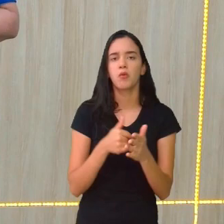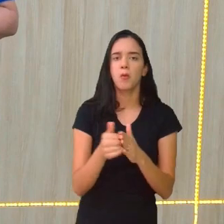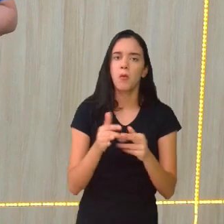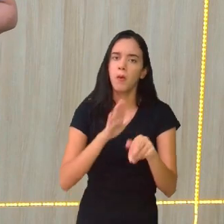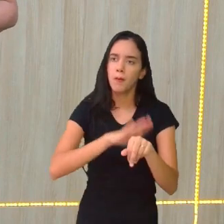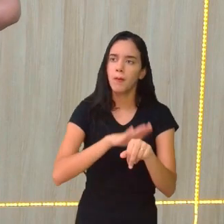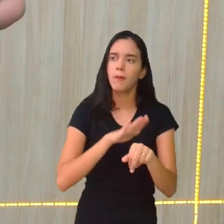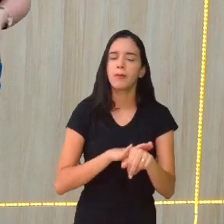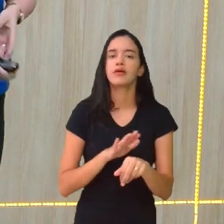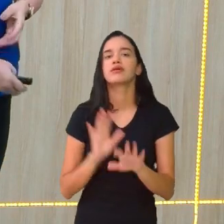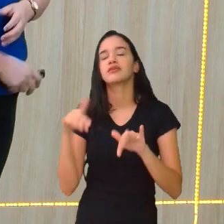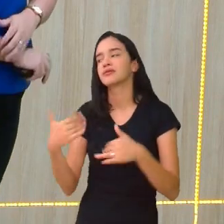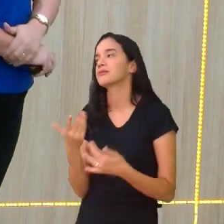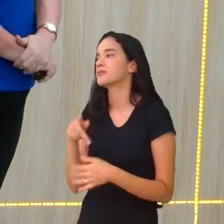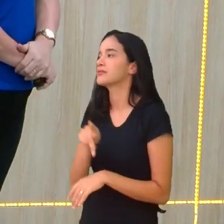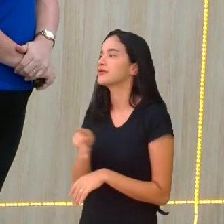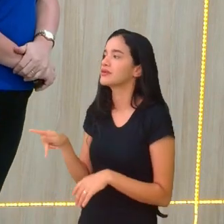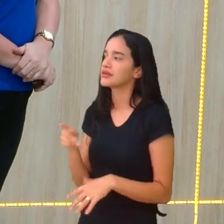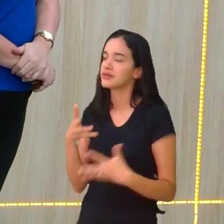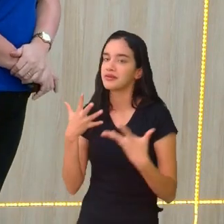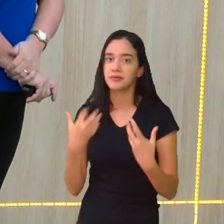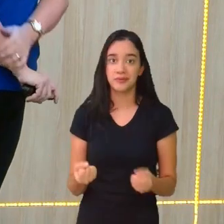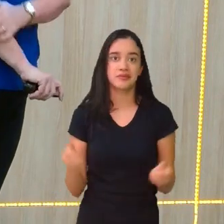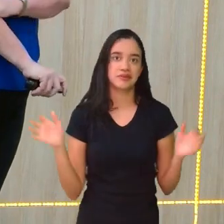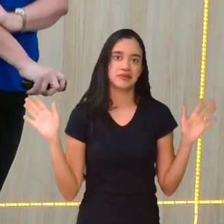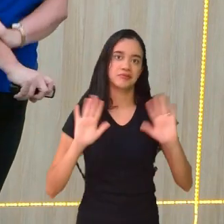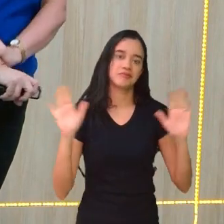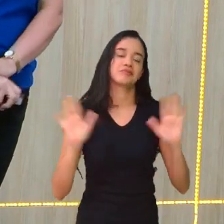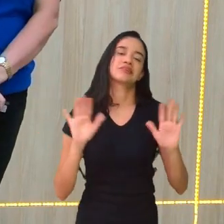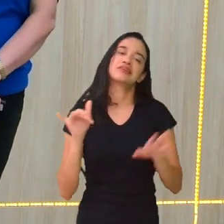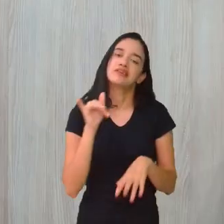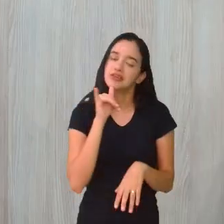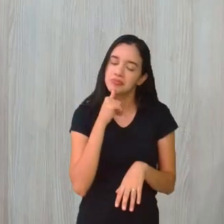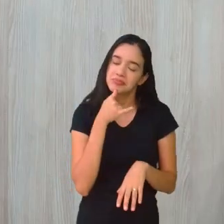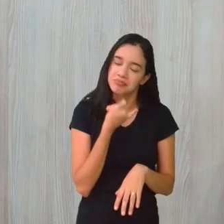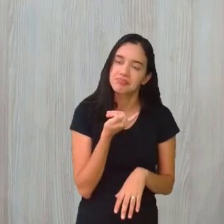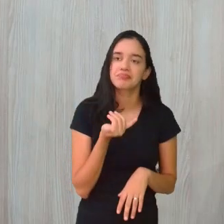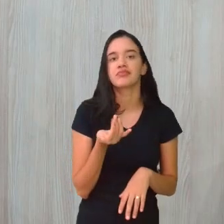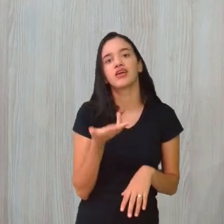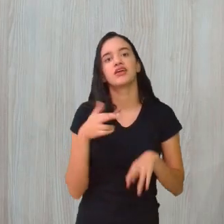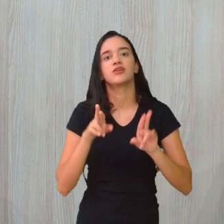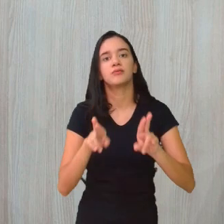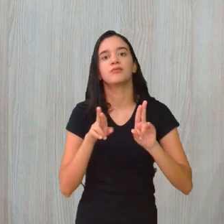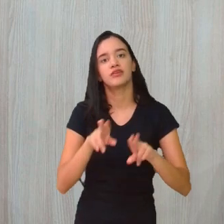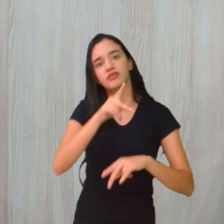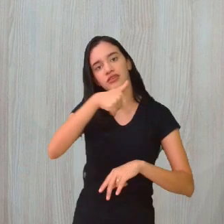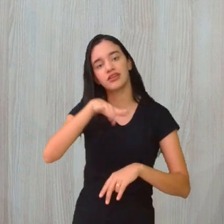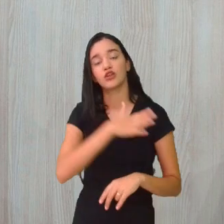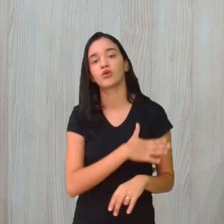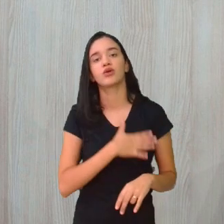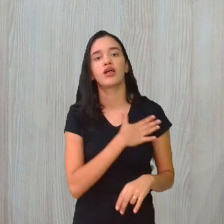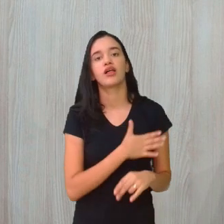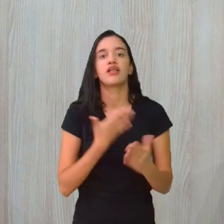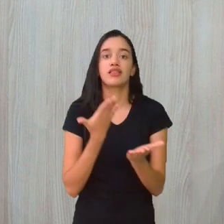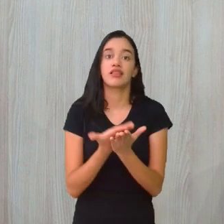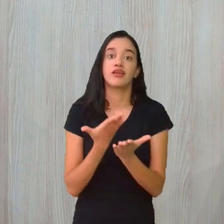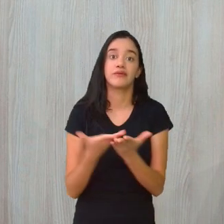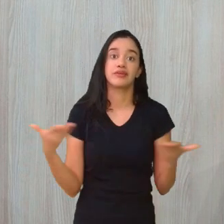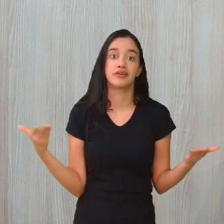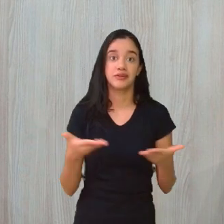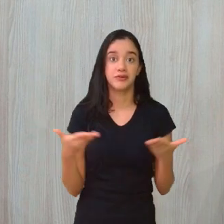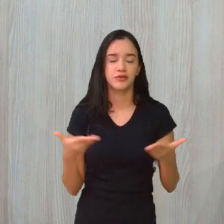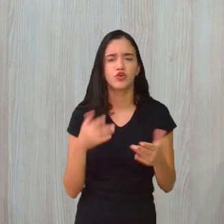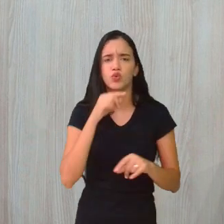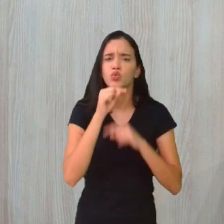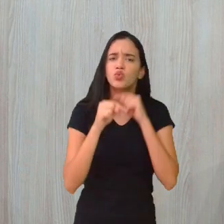vocês quiserem. Professora Camille, vamos embora? Vamos já, infelizmente, né, gente? Eu espero que vocês tenham gostado da aula de hoje.